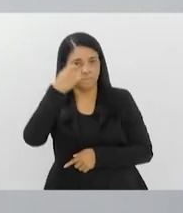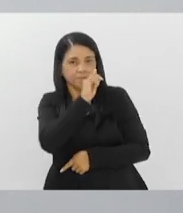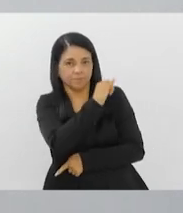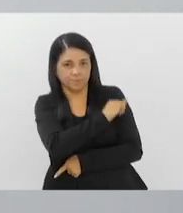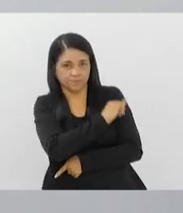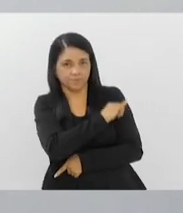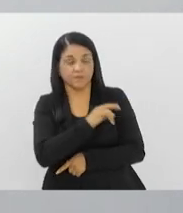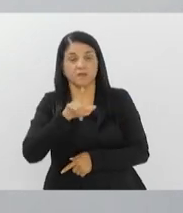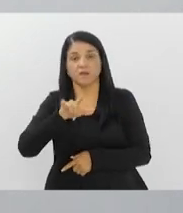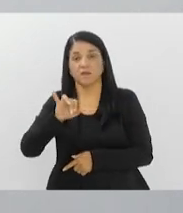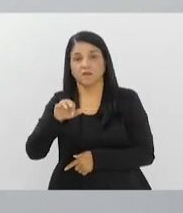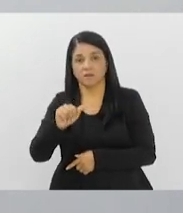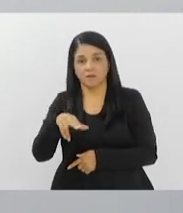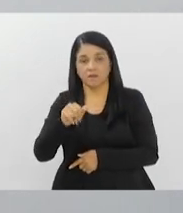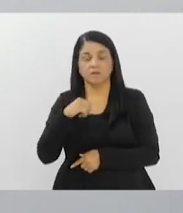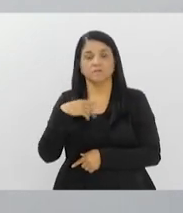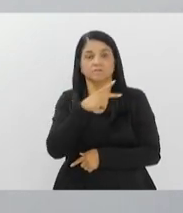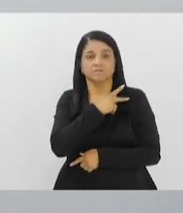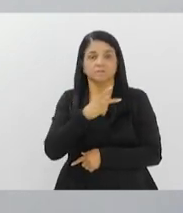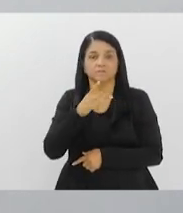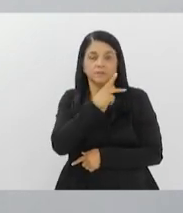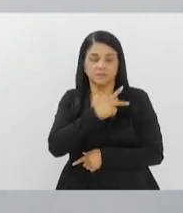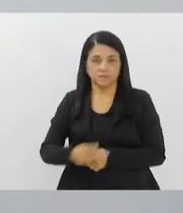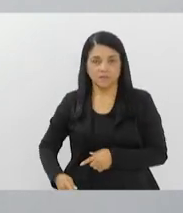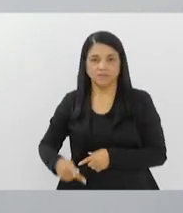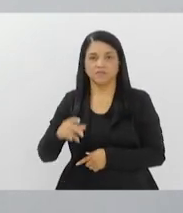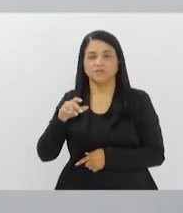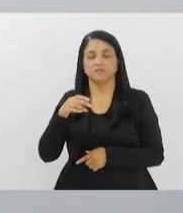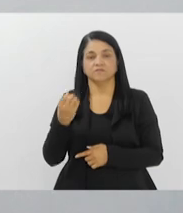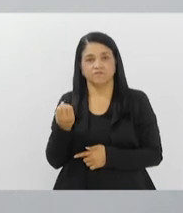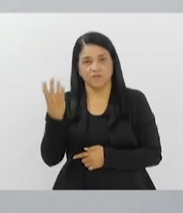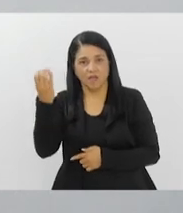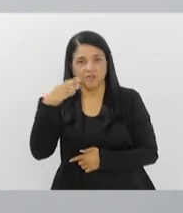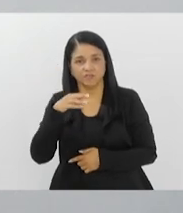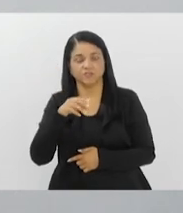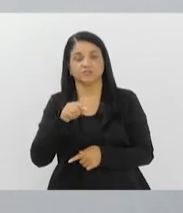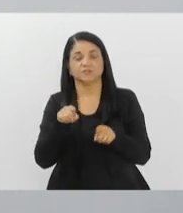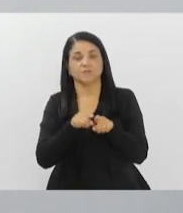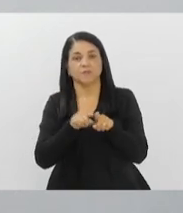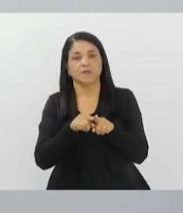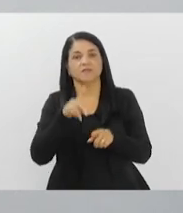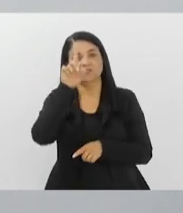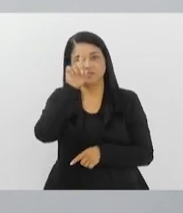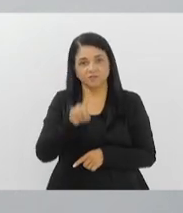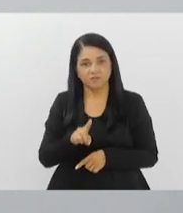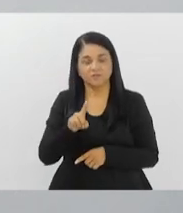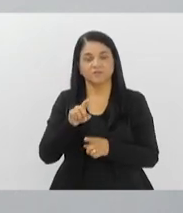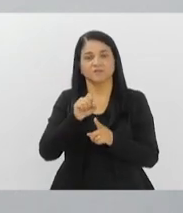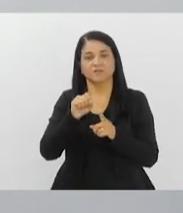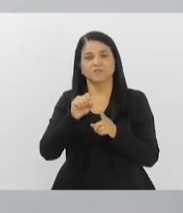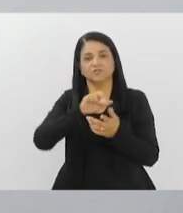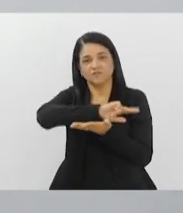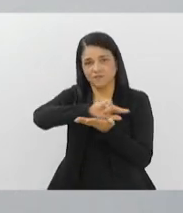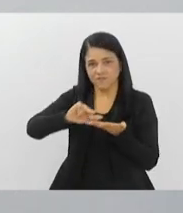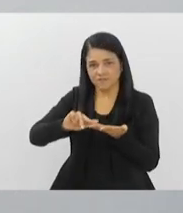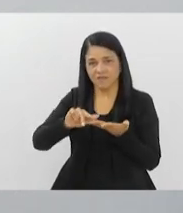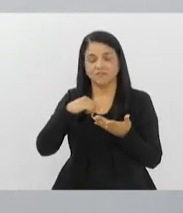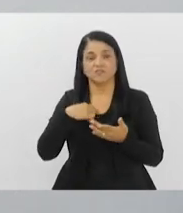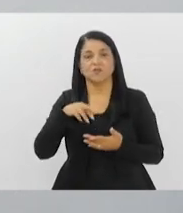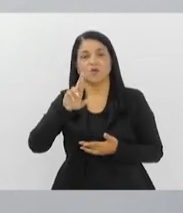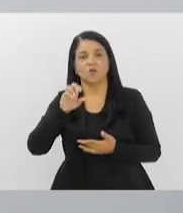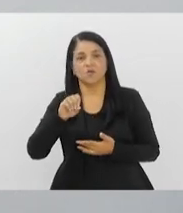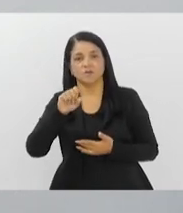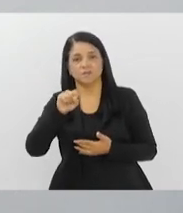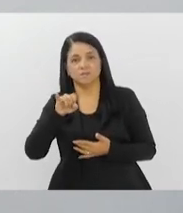Vieira, presidente Achante Viagens, Bruna Amaral, diretora do Instituto TOT Diversidade, Rosemary